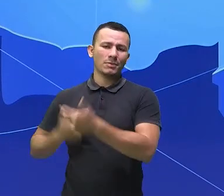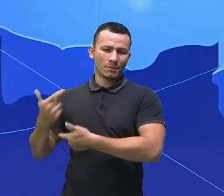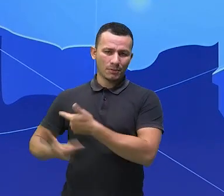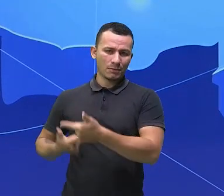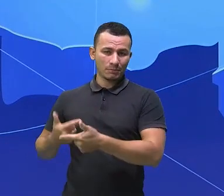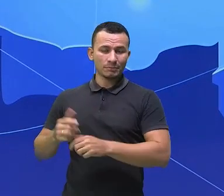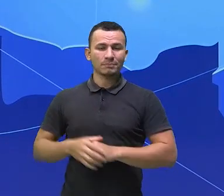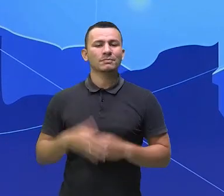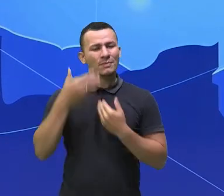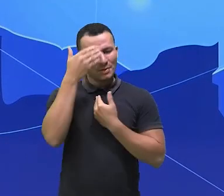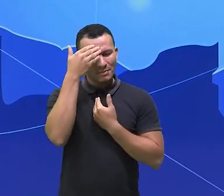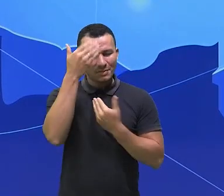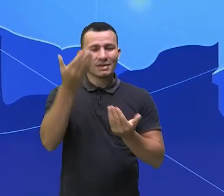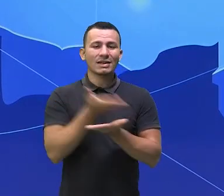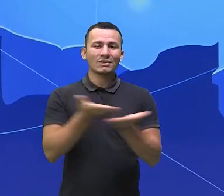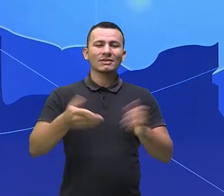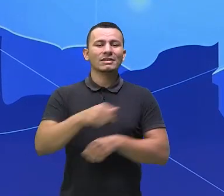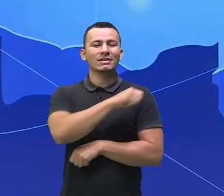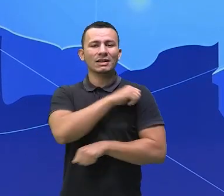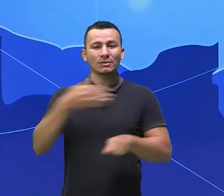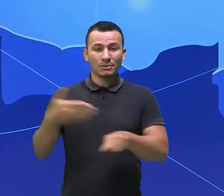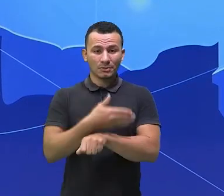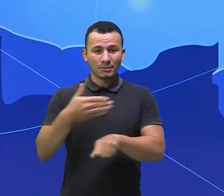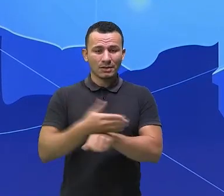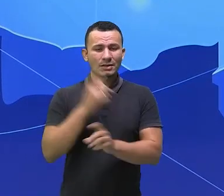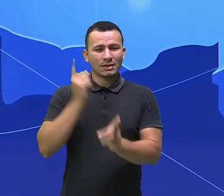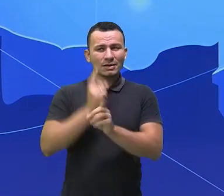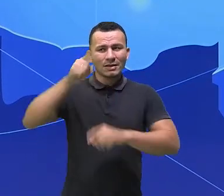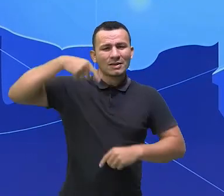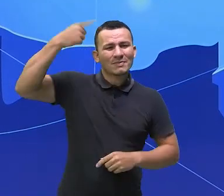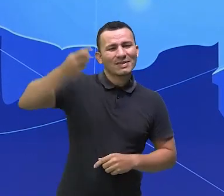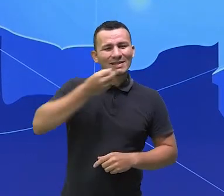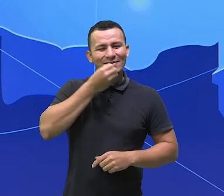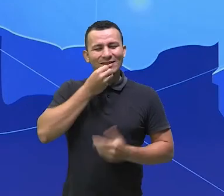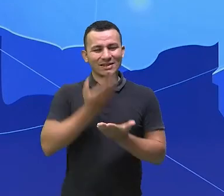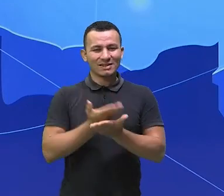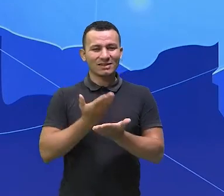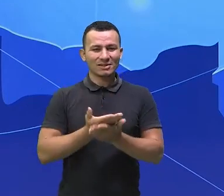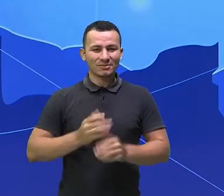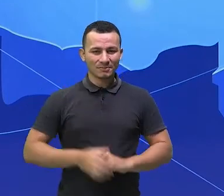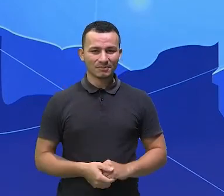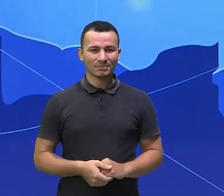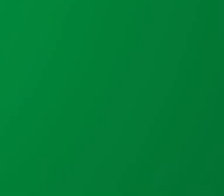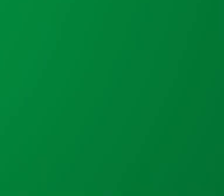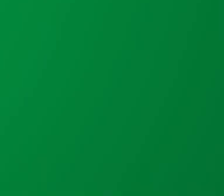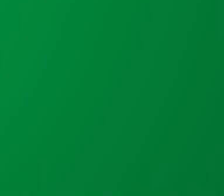bem, muito obrigado pela participação e nos encontramos na próxima aula.